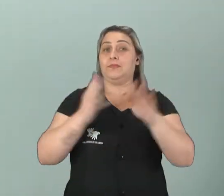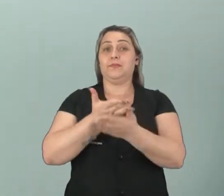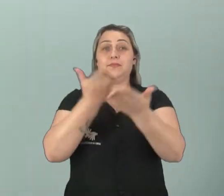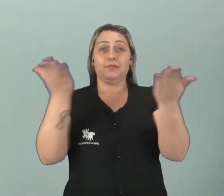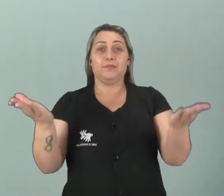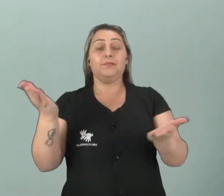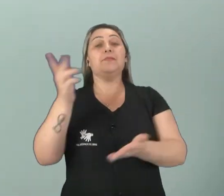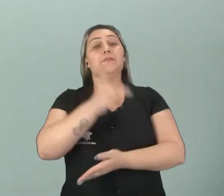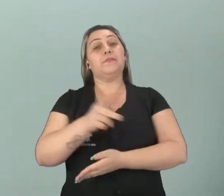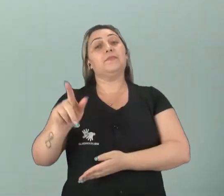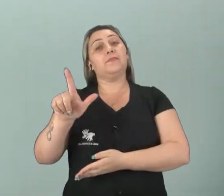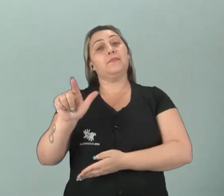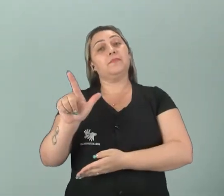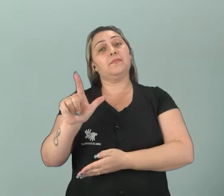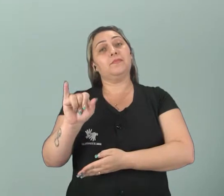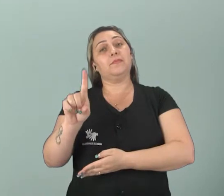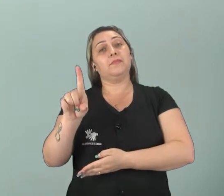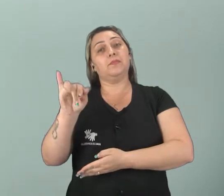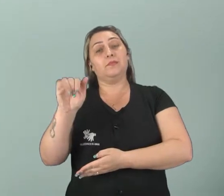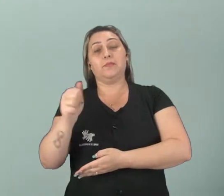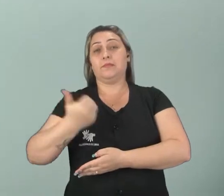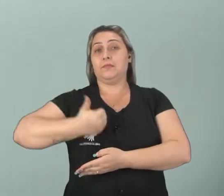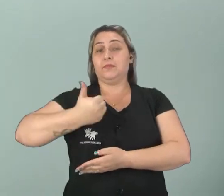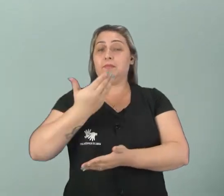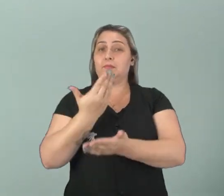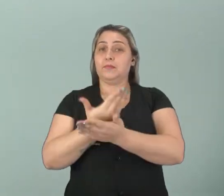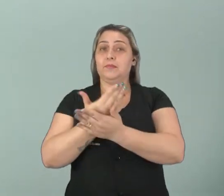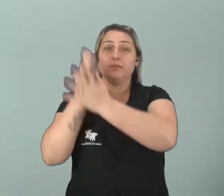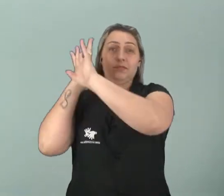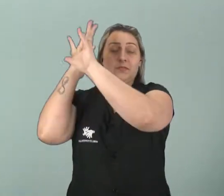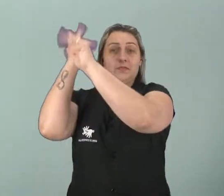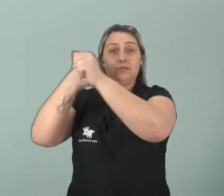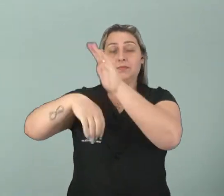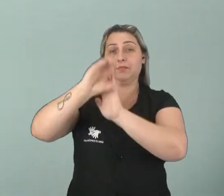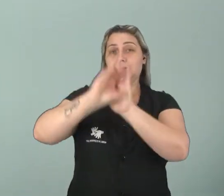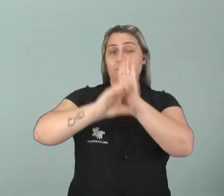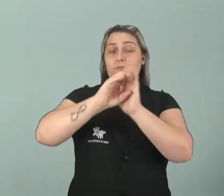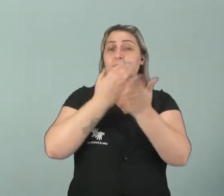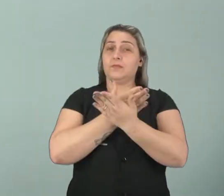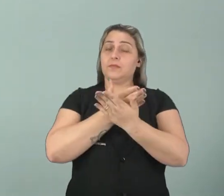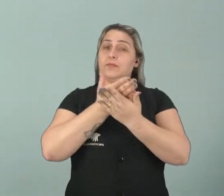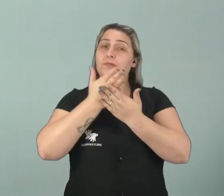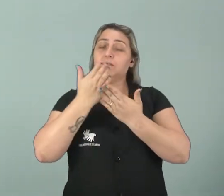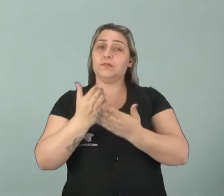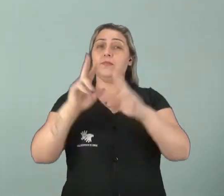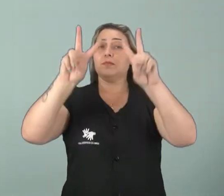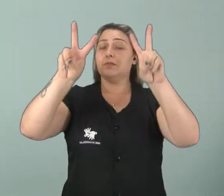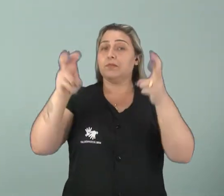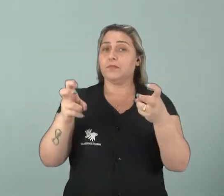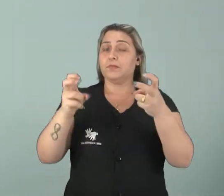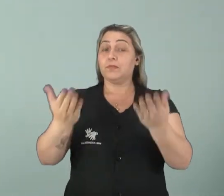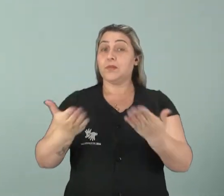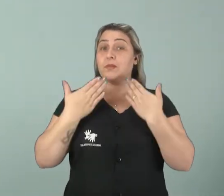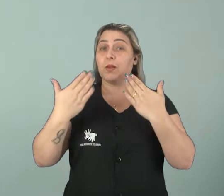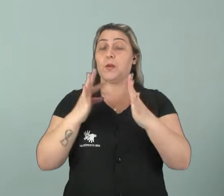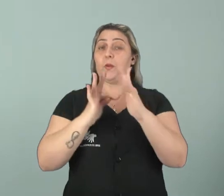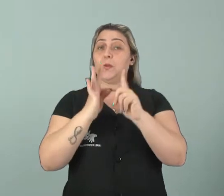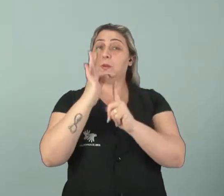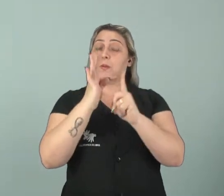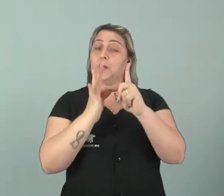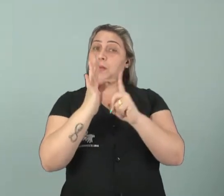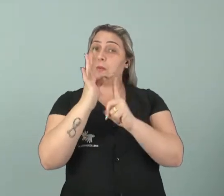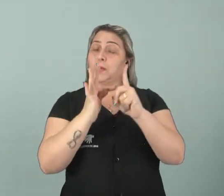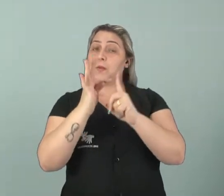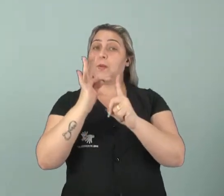Olá, eu sou a professora Lídia. Na nossa primeira aula de revisão de conceitos, a gente vai iniciar aí com o tema calor,